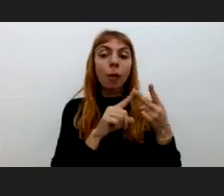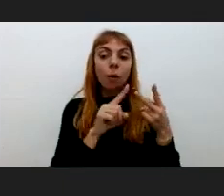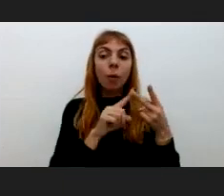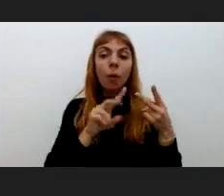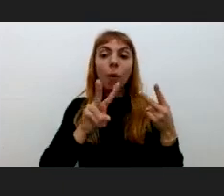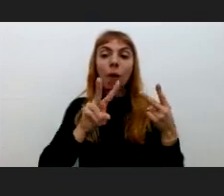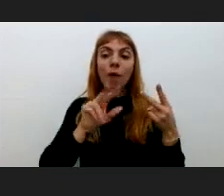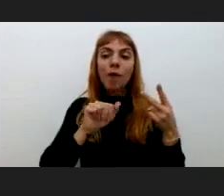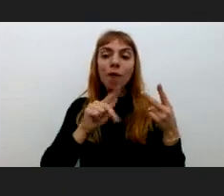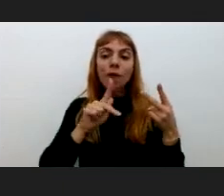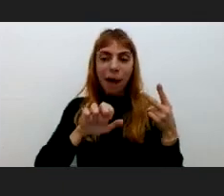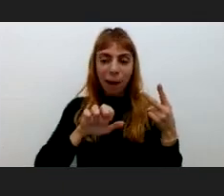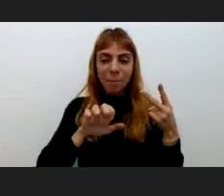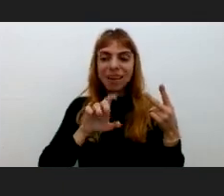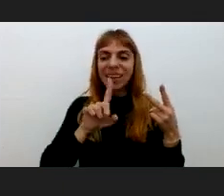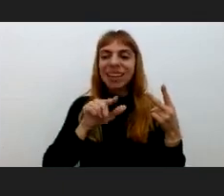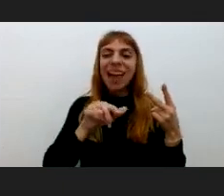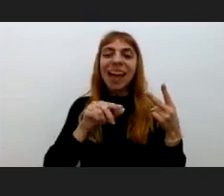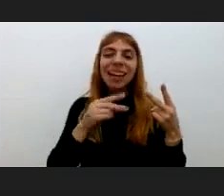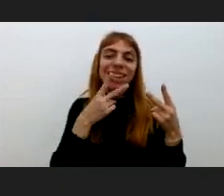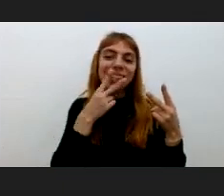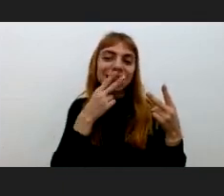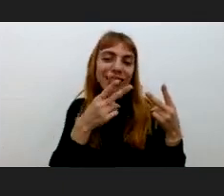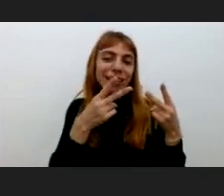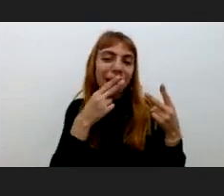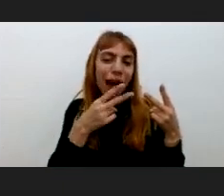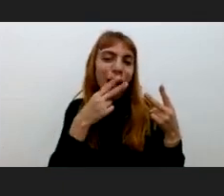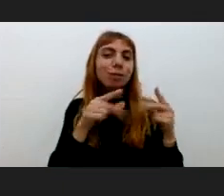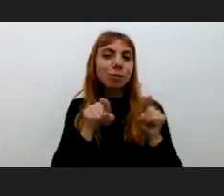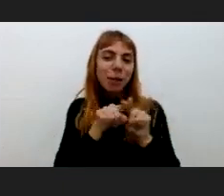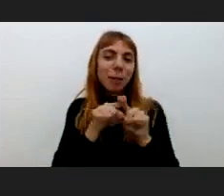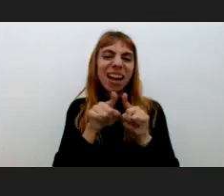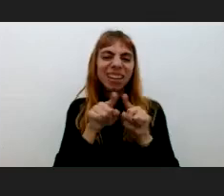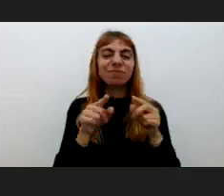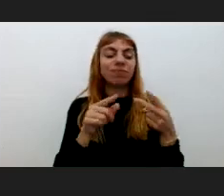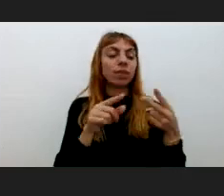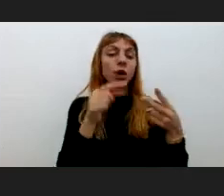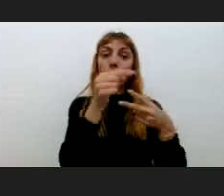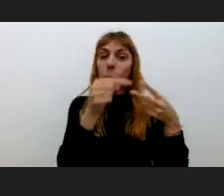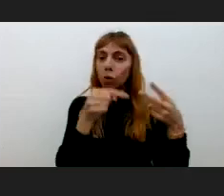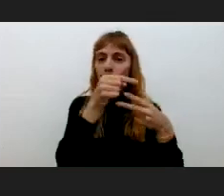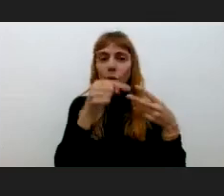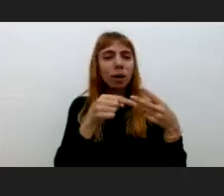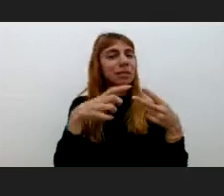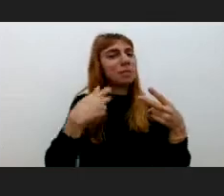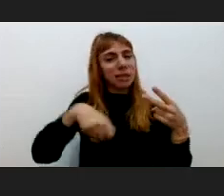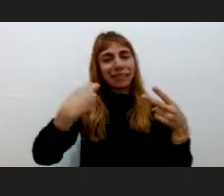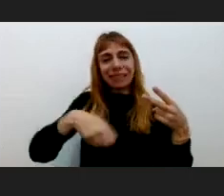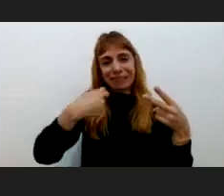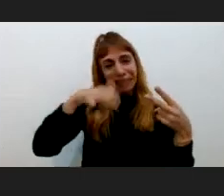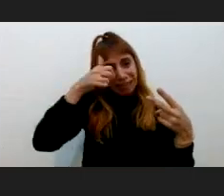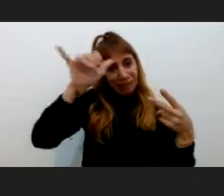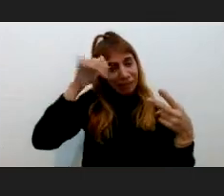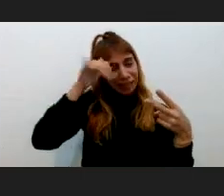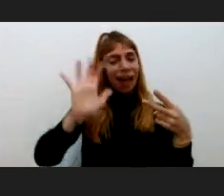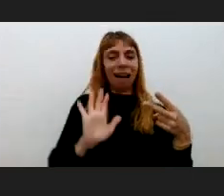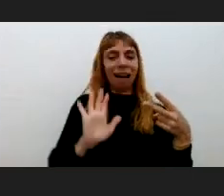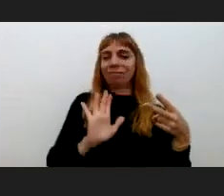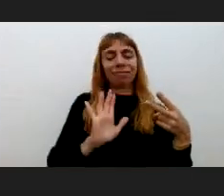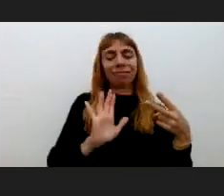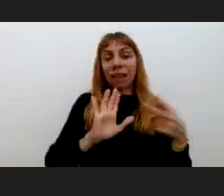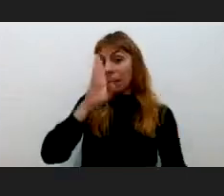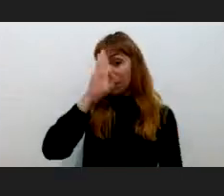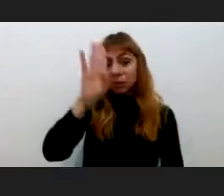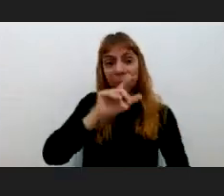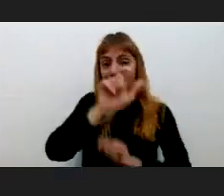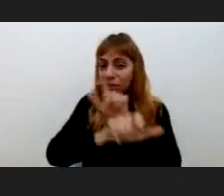igualmente danosos para o coração e devem ser evitados, especialmente os jovens que estão tendo o